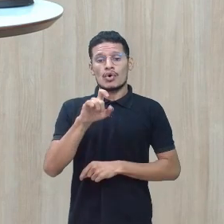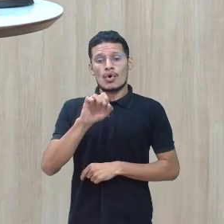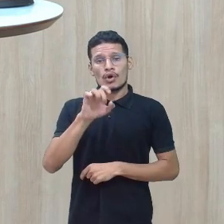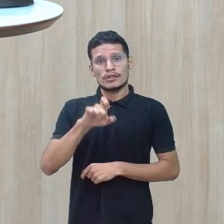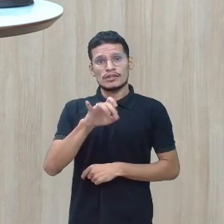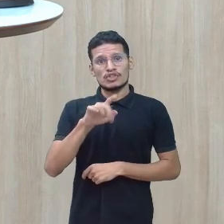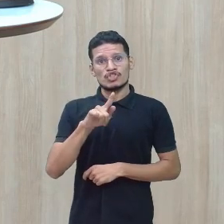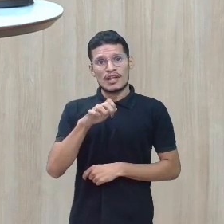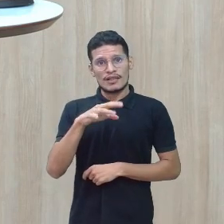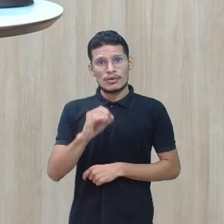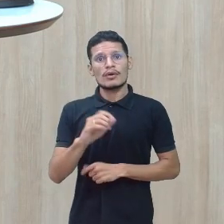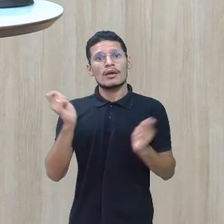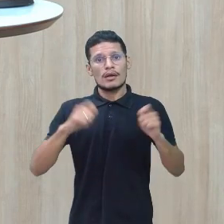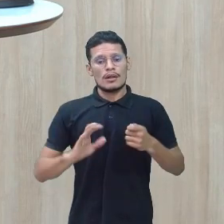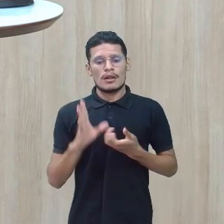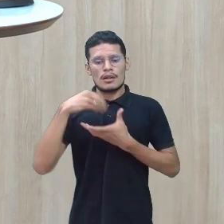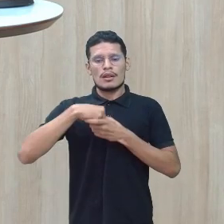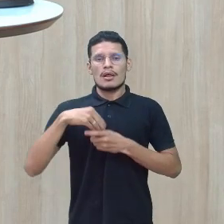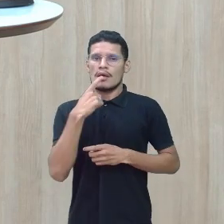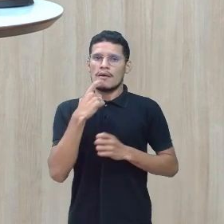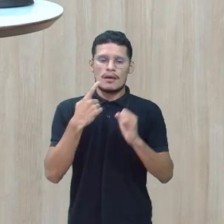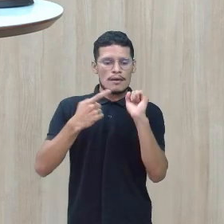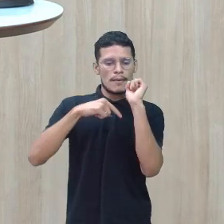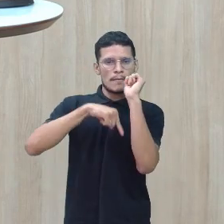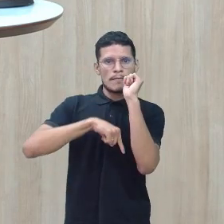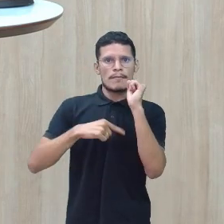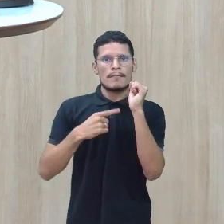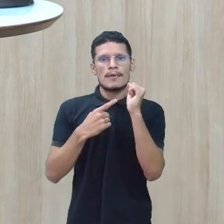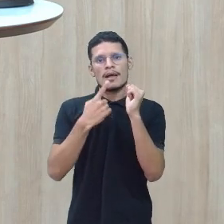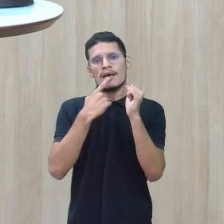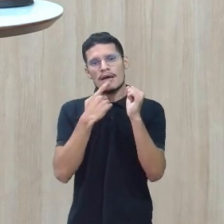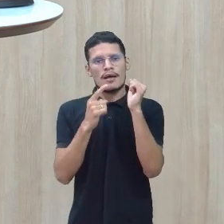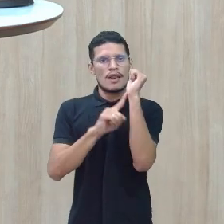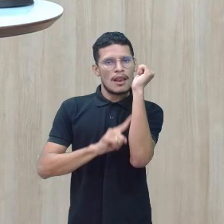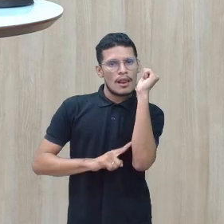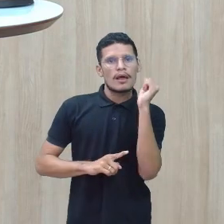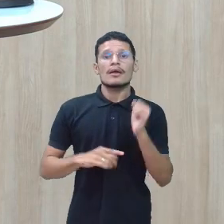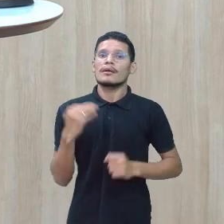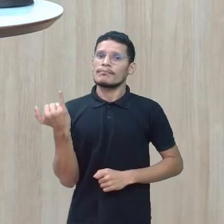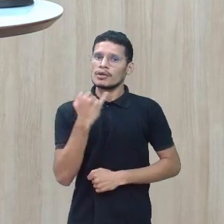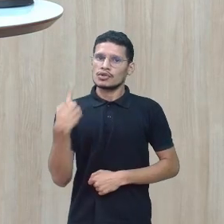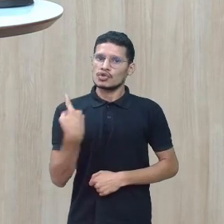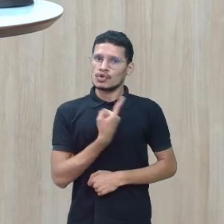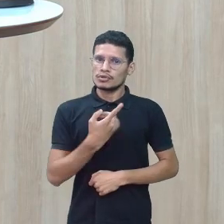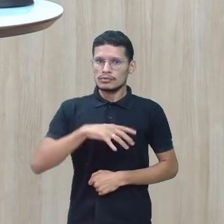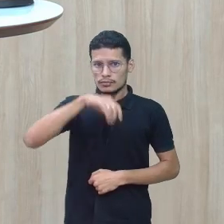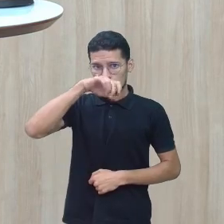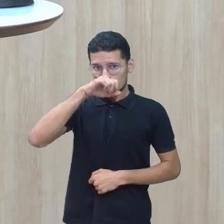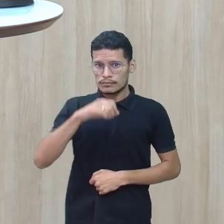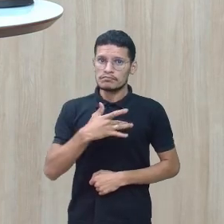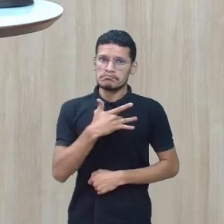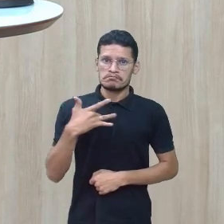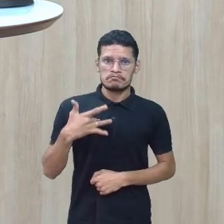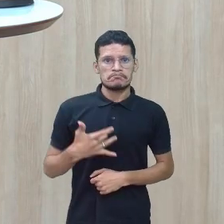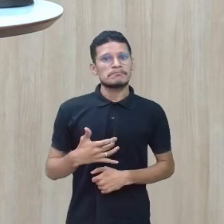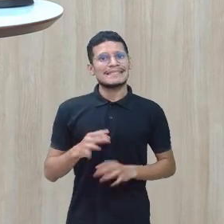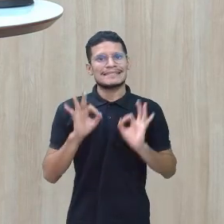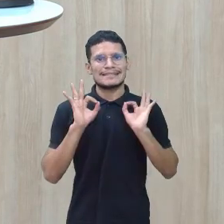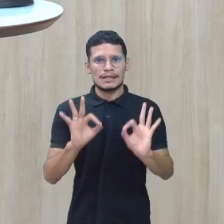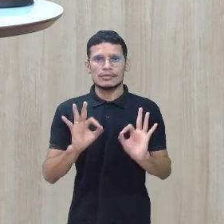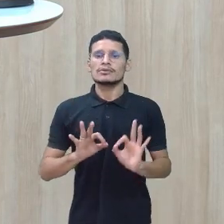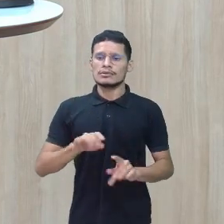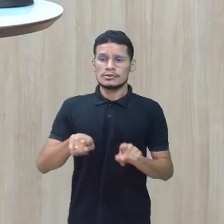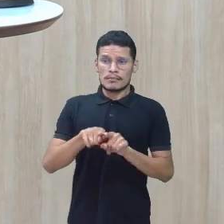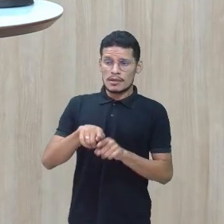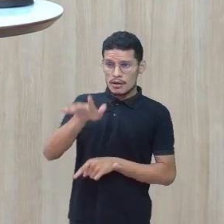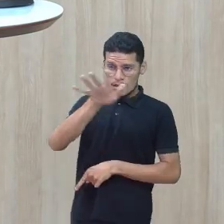também, para que ocorra o nosso metabolismo. Então é importante que respiremos o ar de forma saudável. E um ar saudável